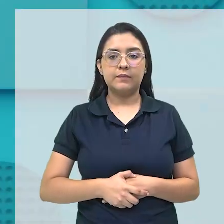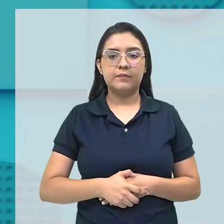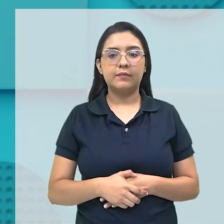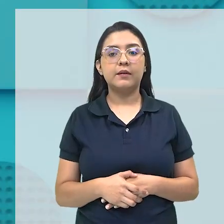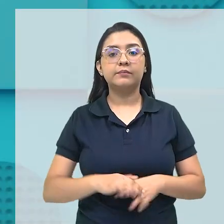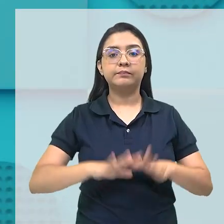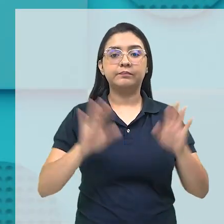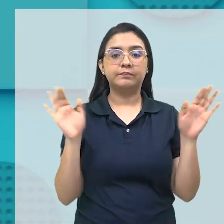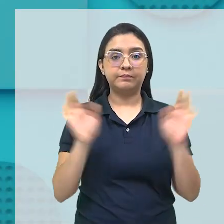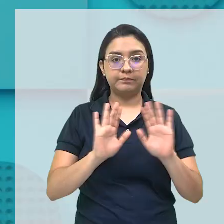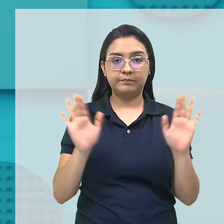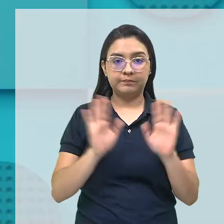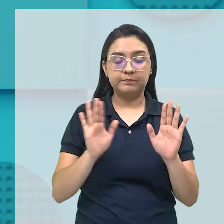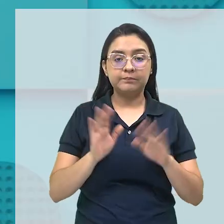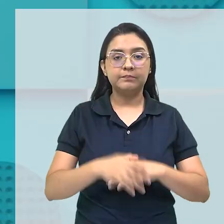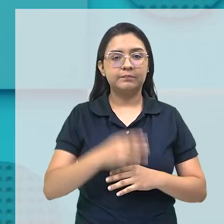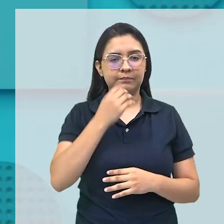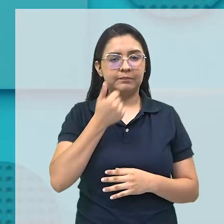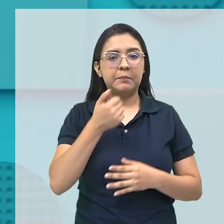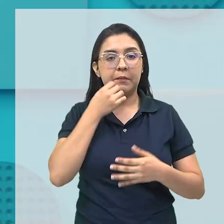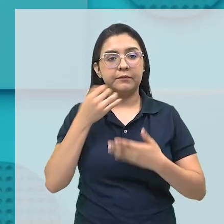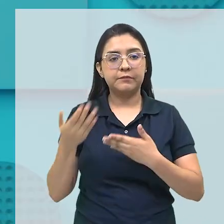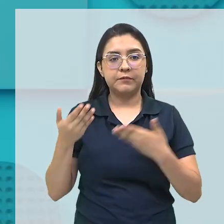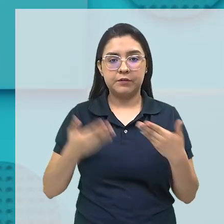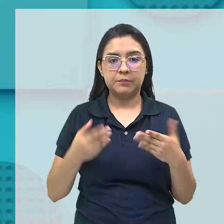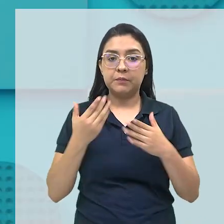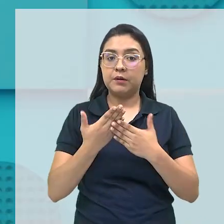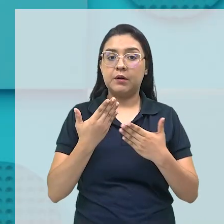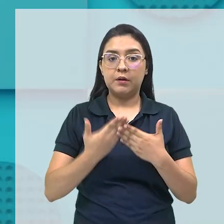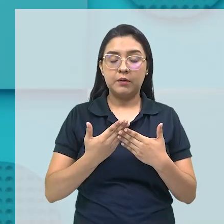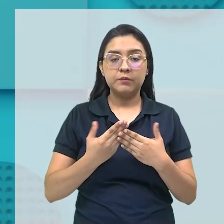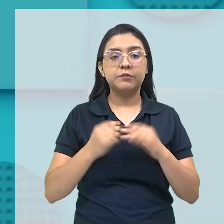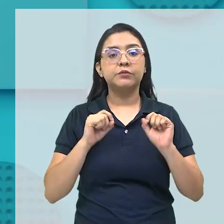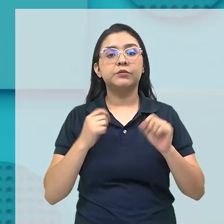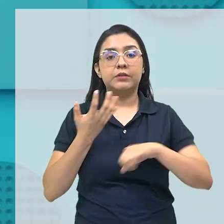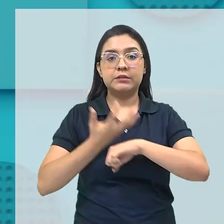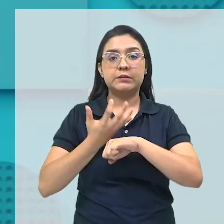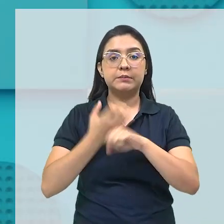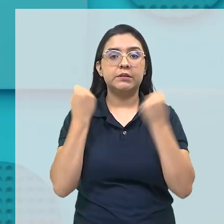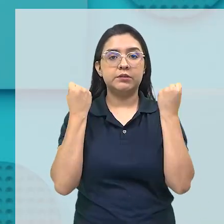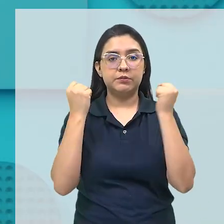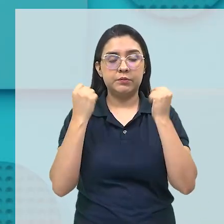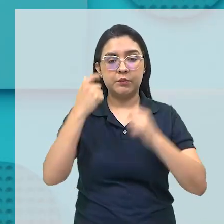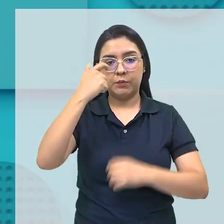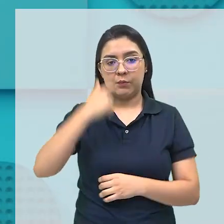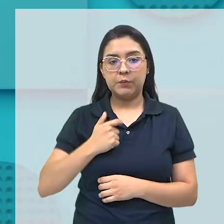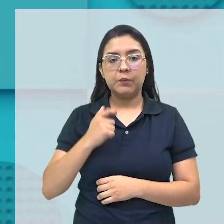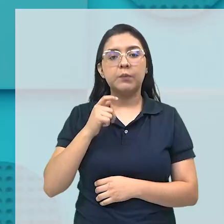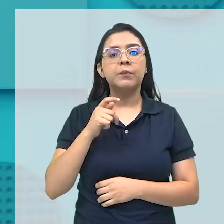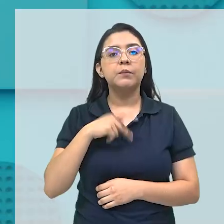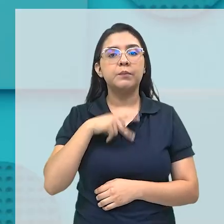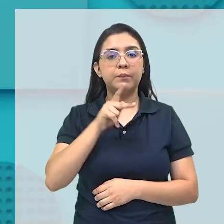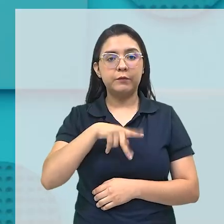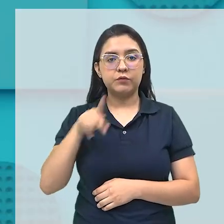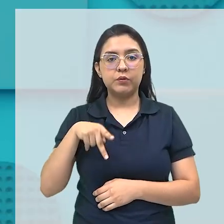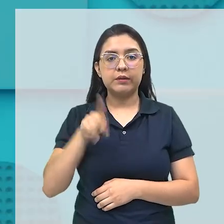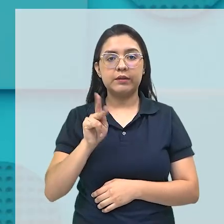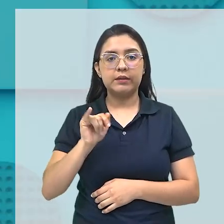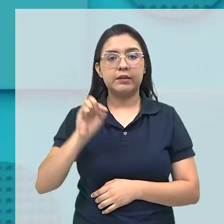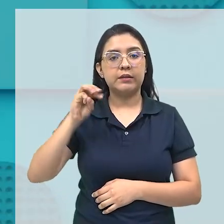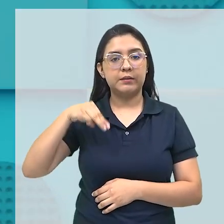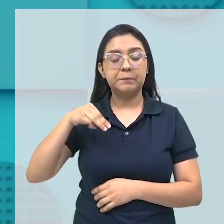Olá pessoal, tudo bem com vocês? Sejam bem-vindos a mais uma aula de Educação Física comigo, professor Kim